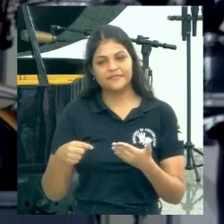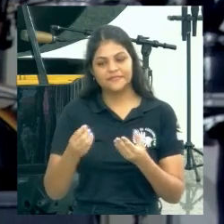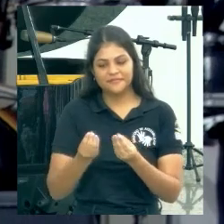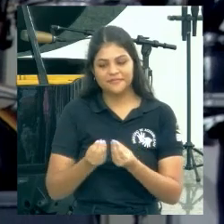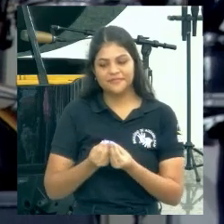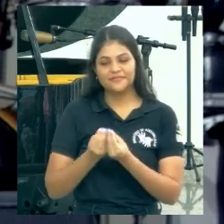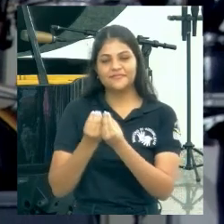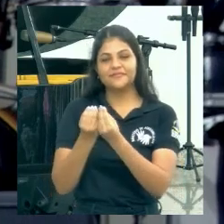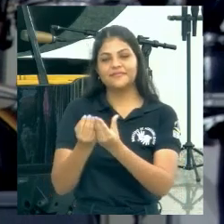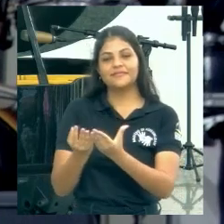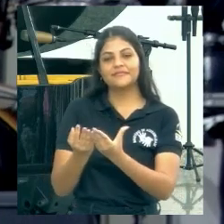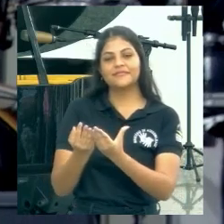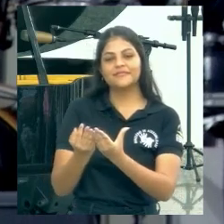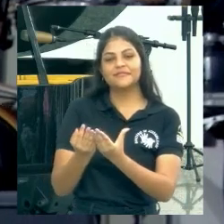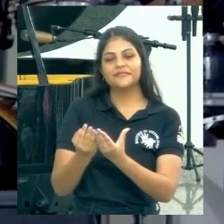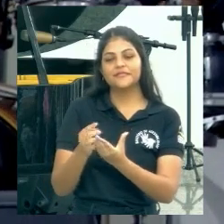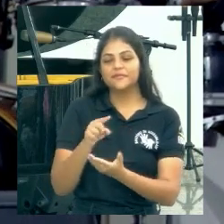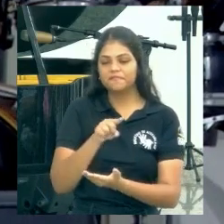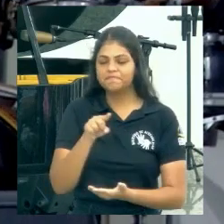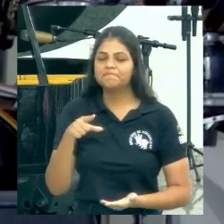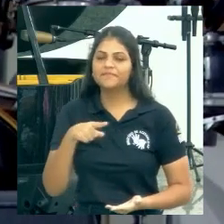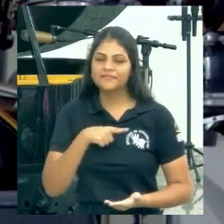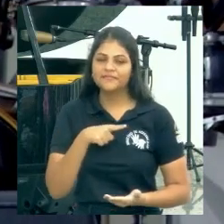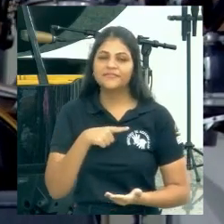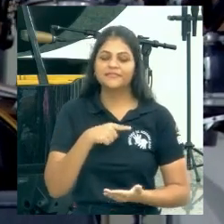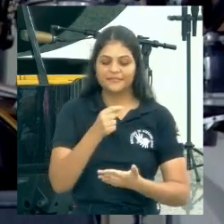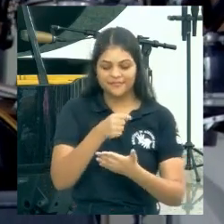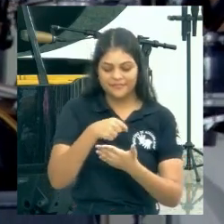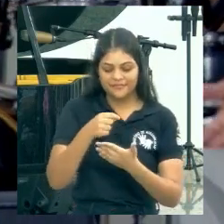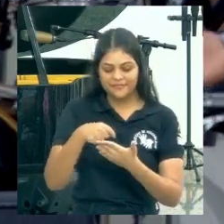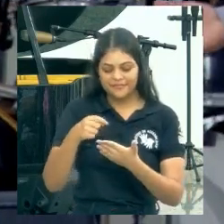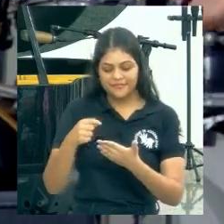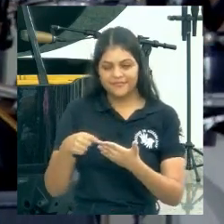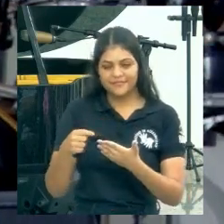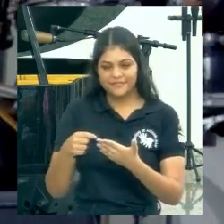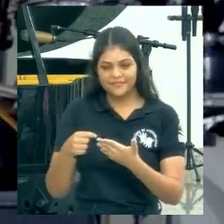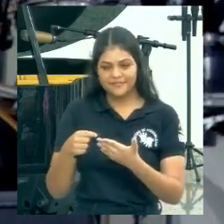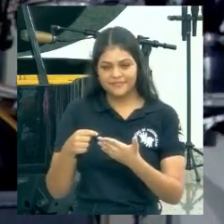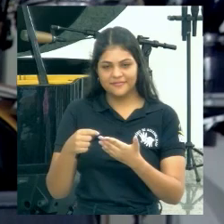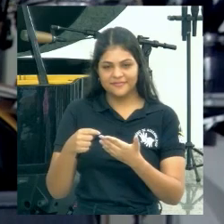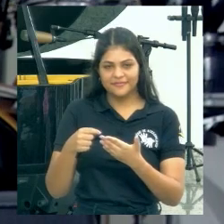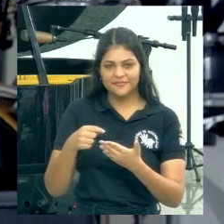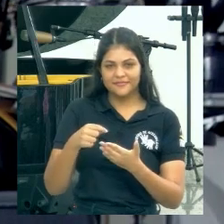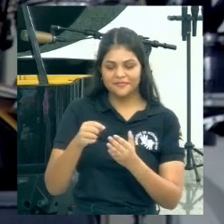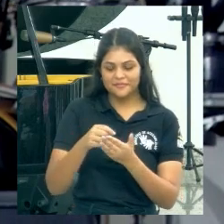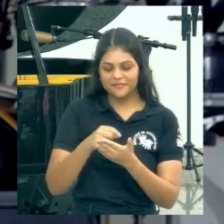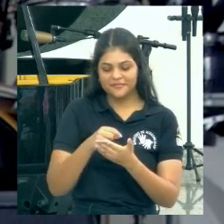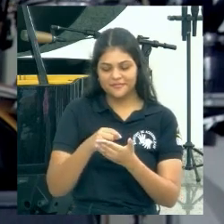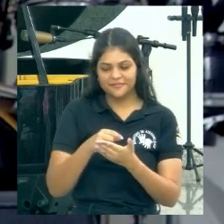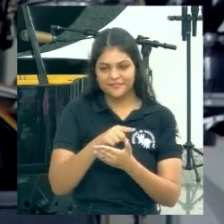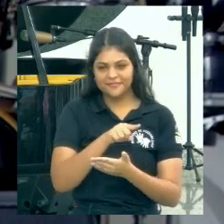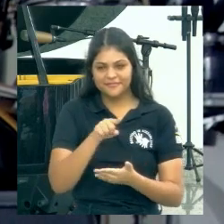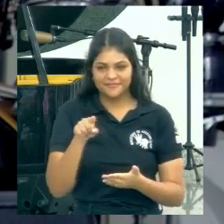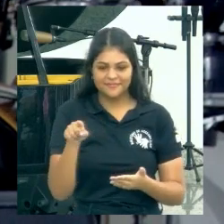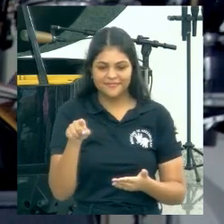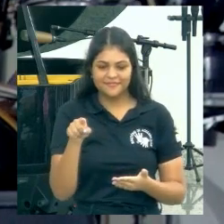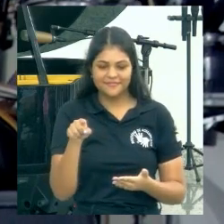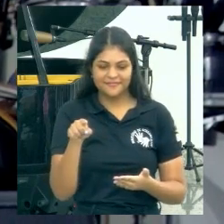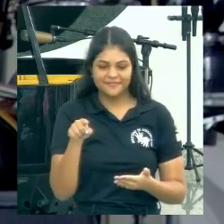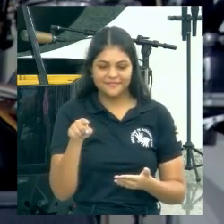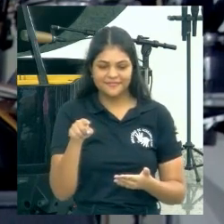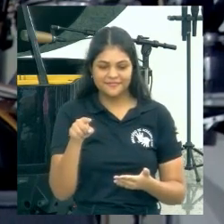fazer, olha, você tem carta branca, carta branca. Carta aberta, dia desses eu escrevi uma carta aberta aos